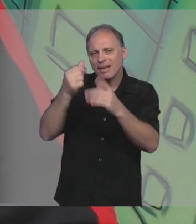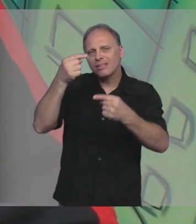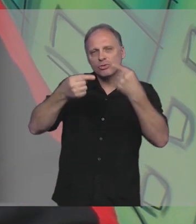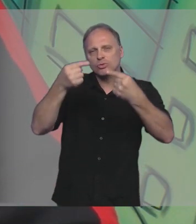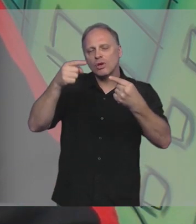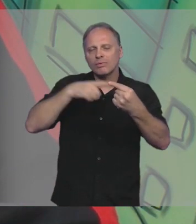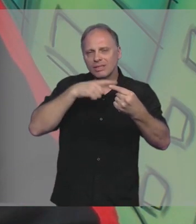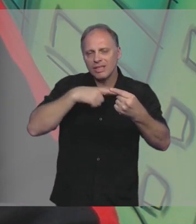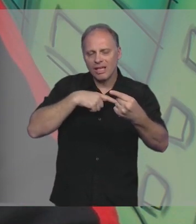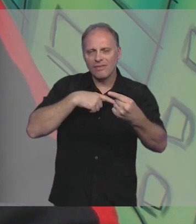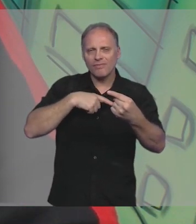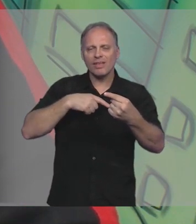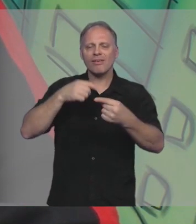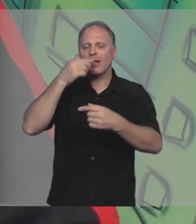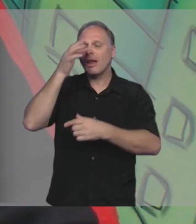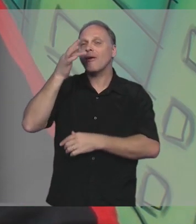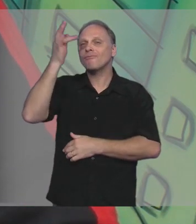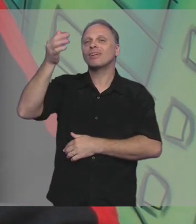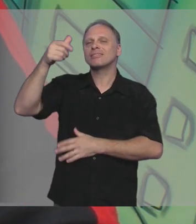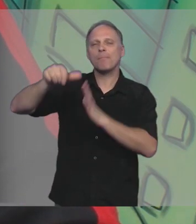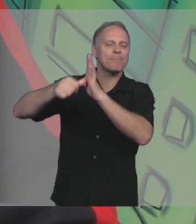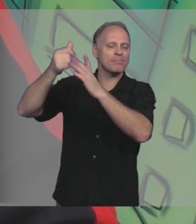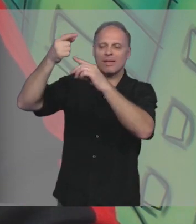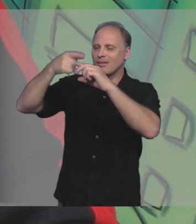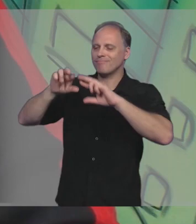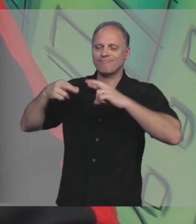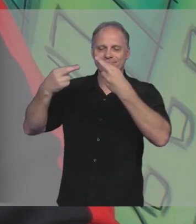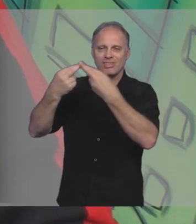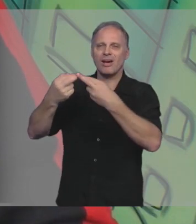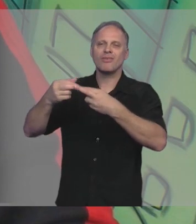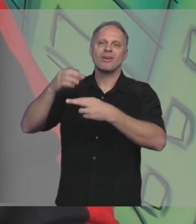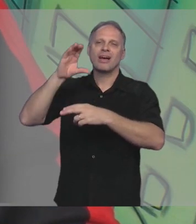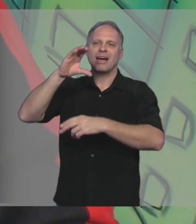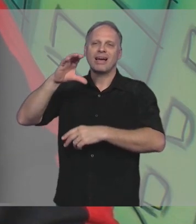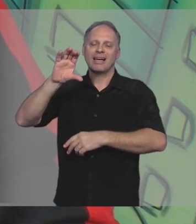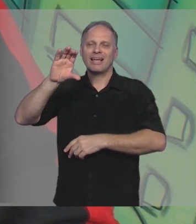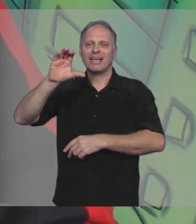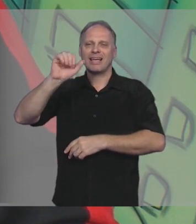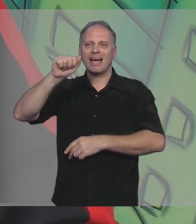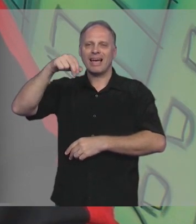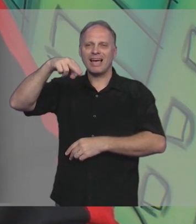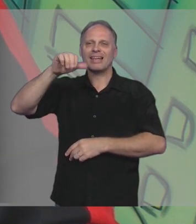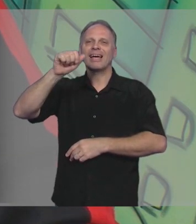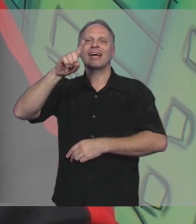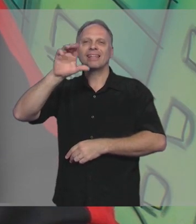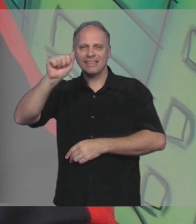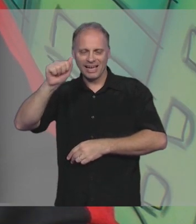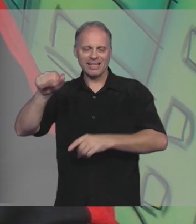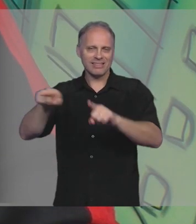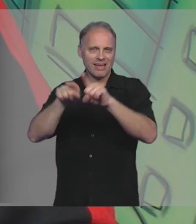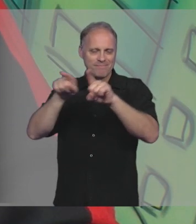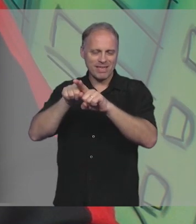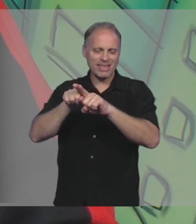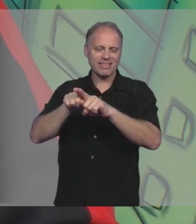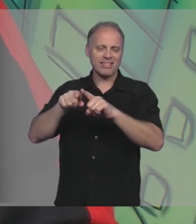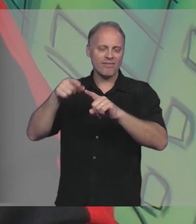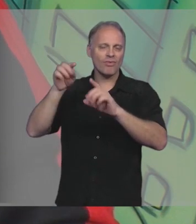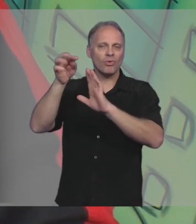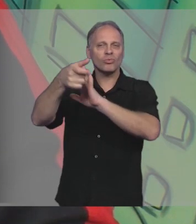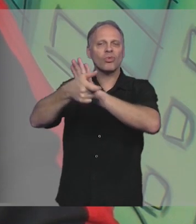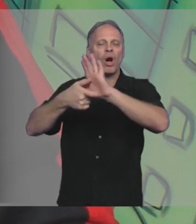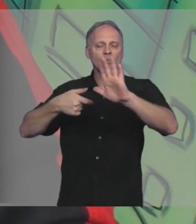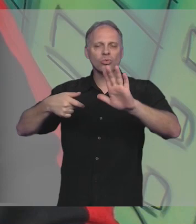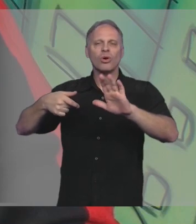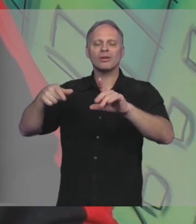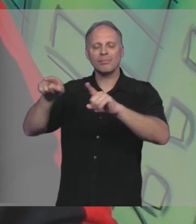sobre competências foi na França, tá? Canadá, tem um grande teórico das competências que é o Pierre Renaud,